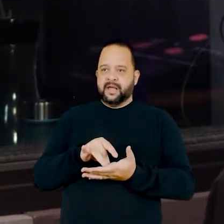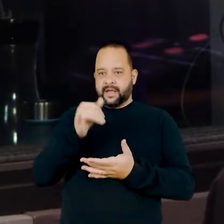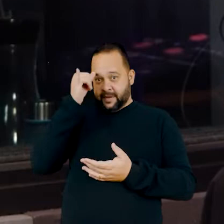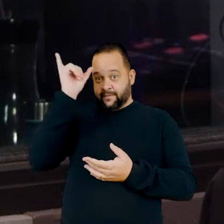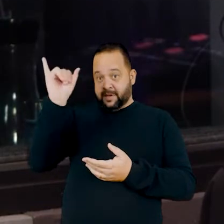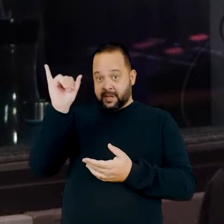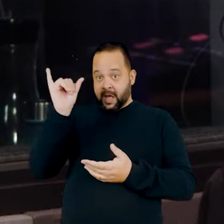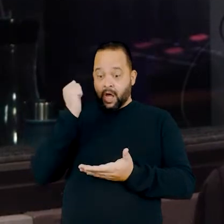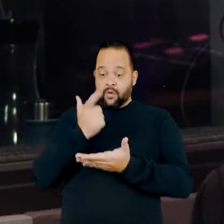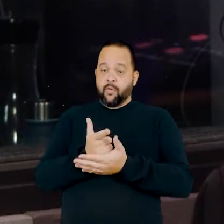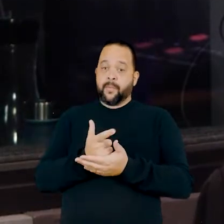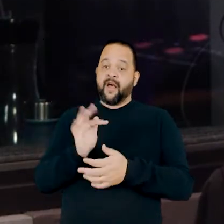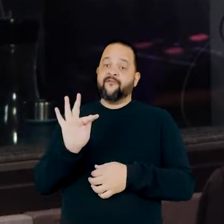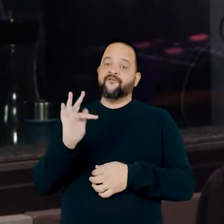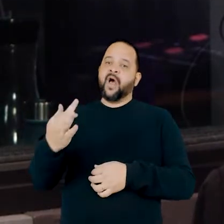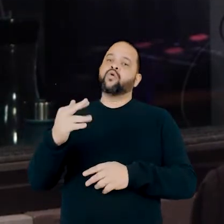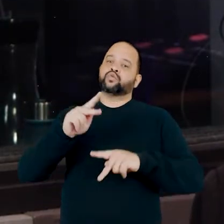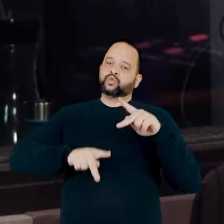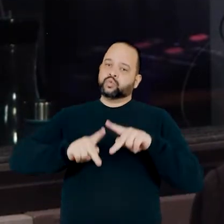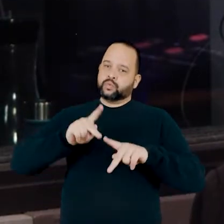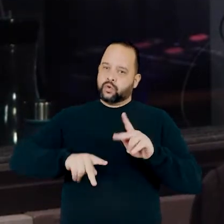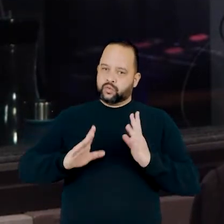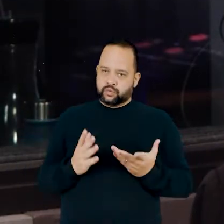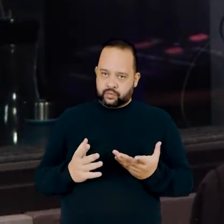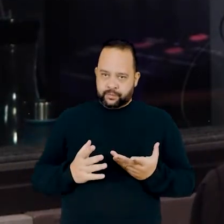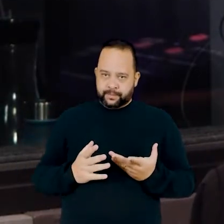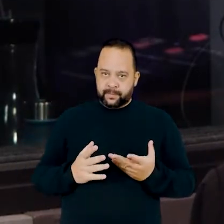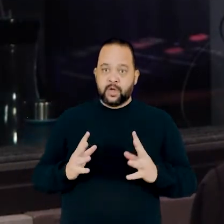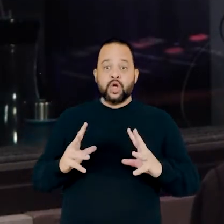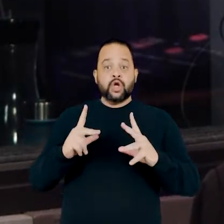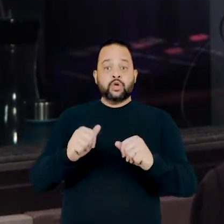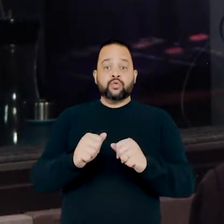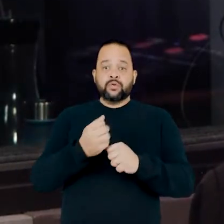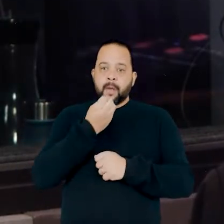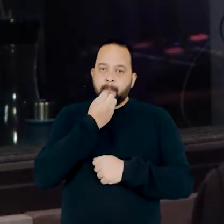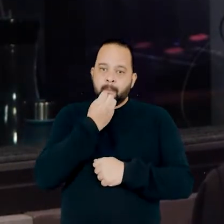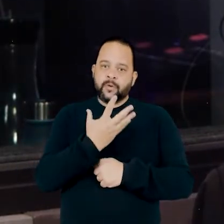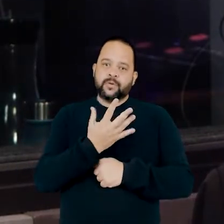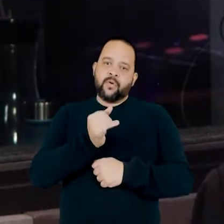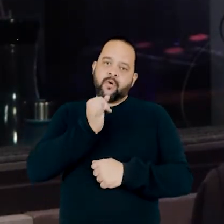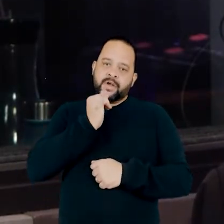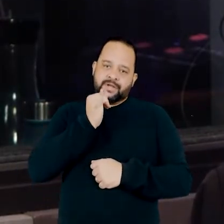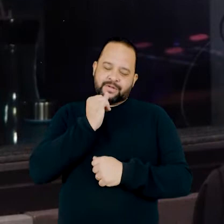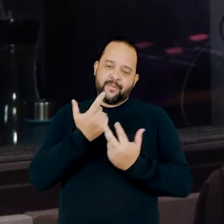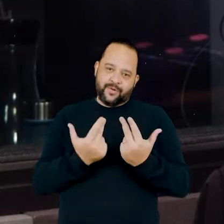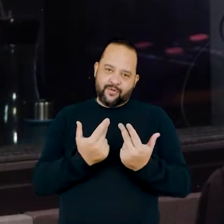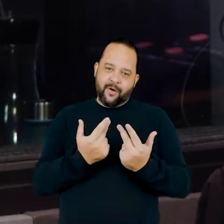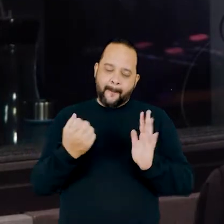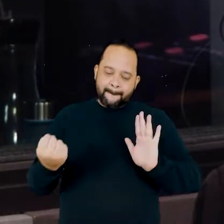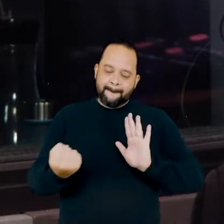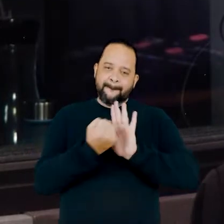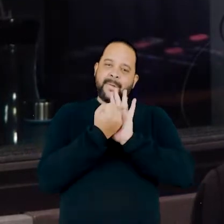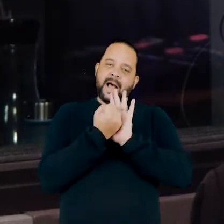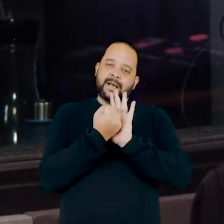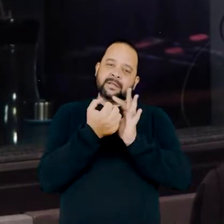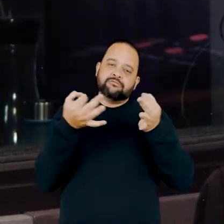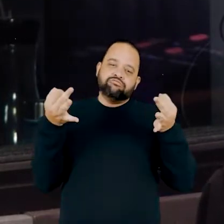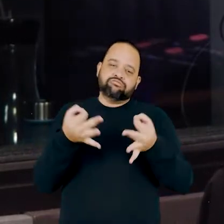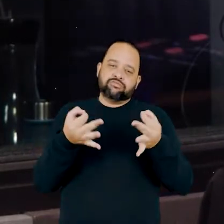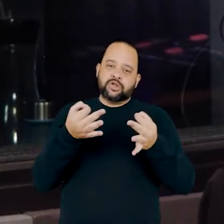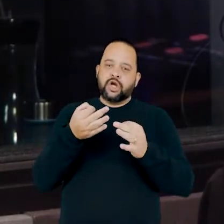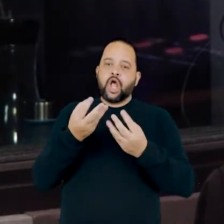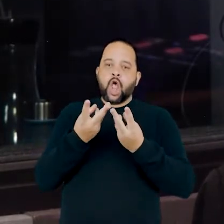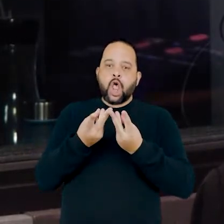falsificado. Tudo que é muito bom, igual a marca Shure, que é extremamente boa,